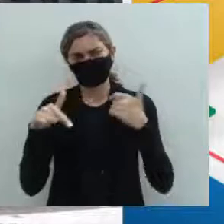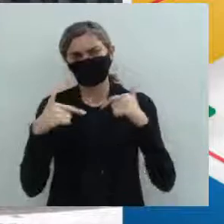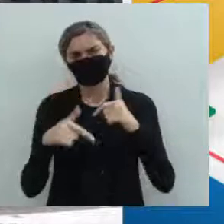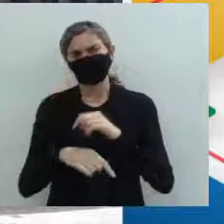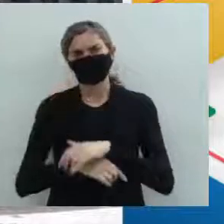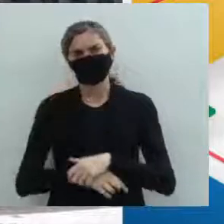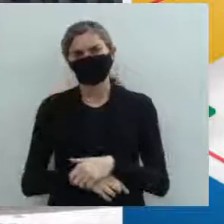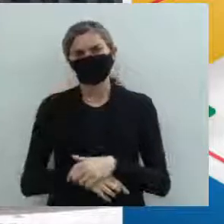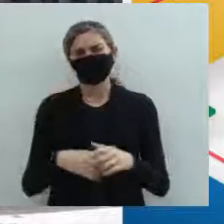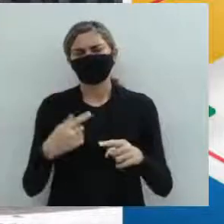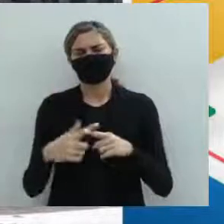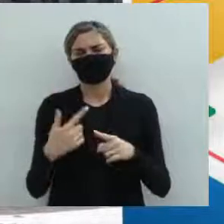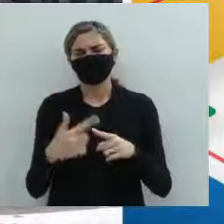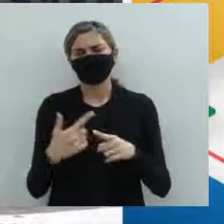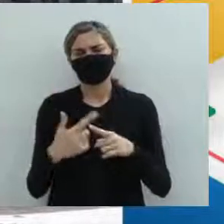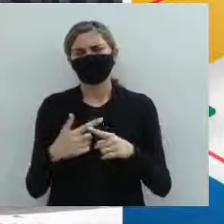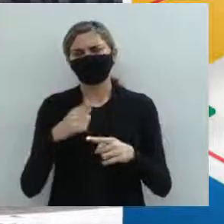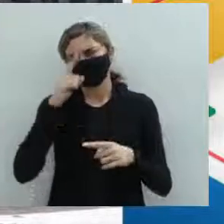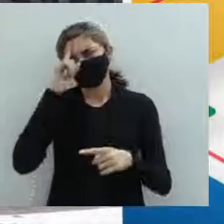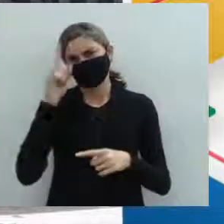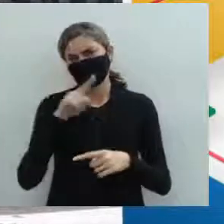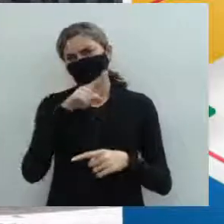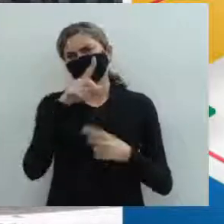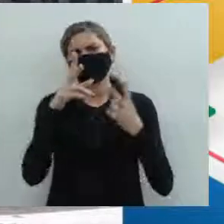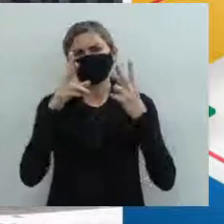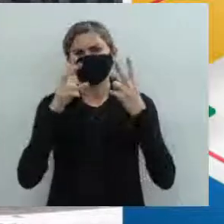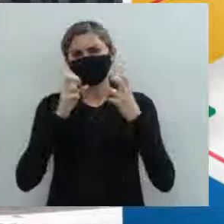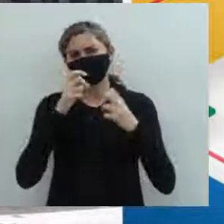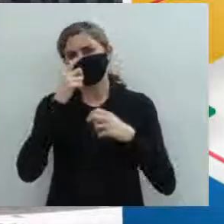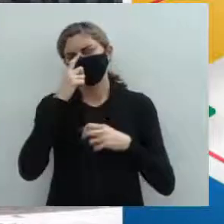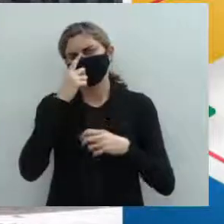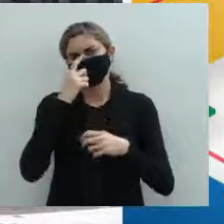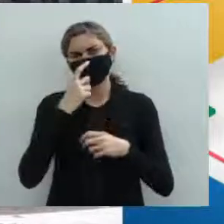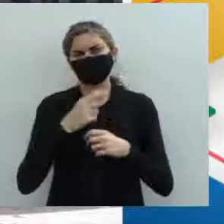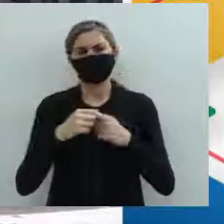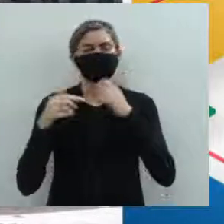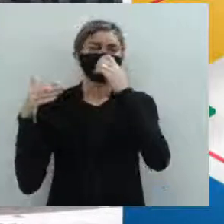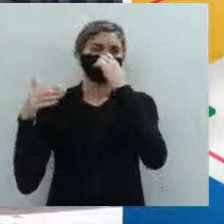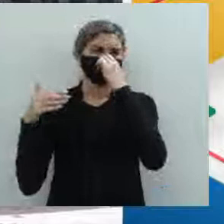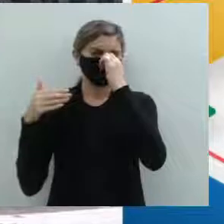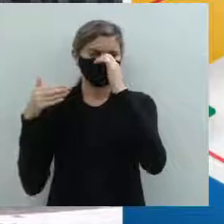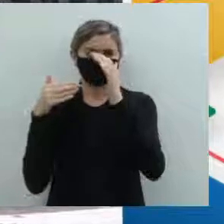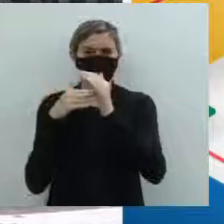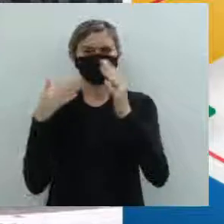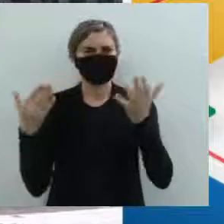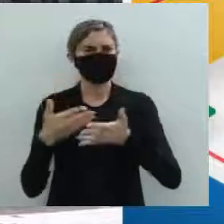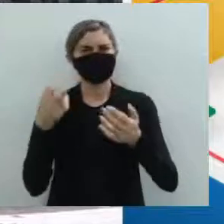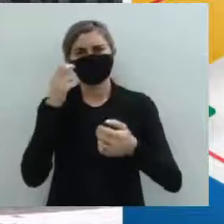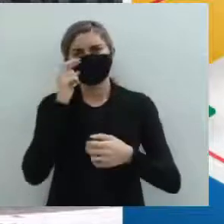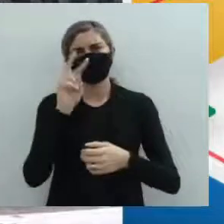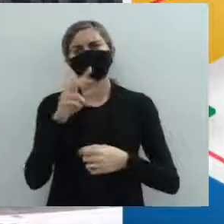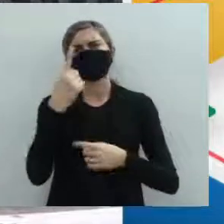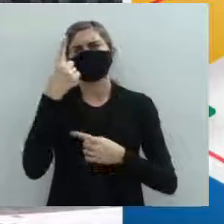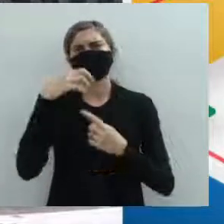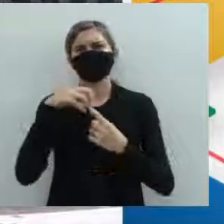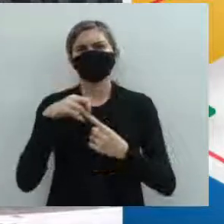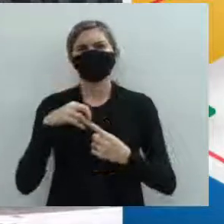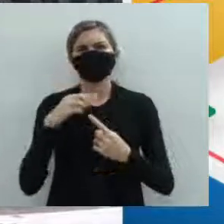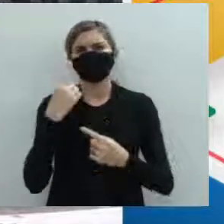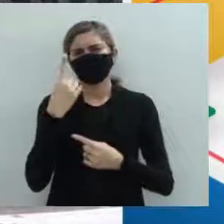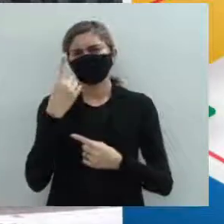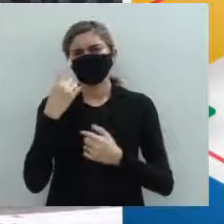Não é? Porque, não sei se vocês já perceberam, mas até hoje eu só vi